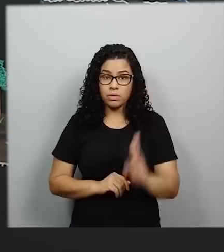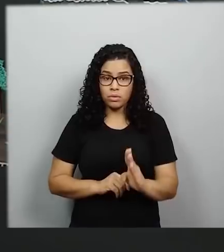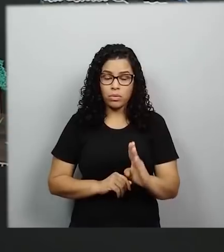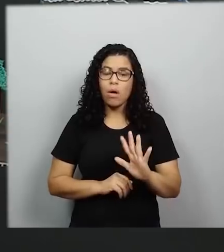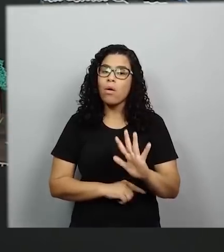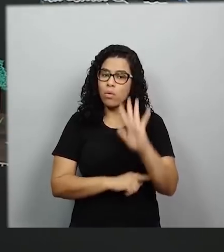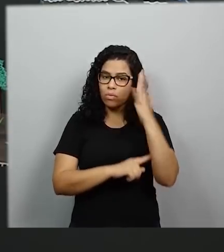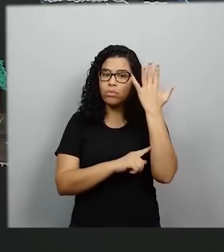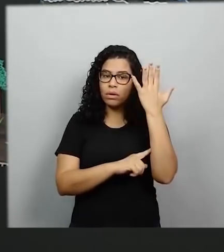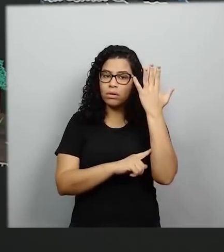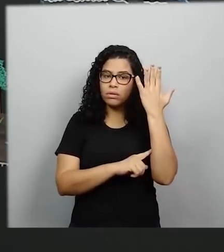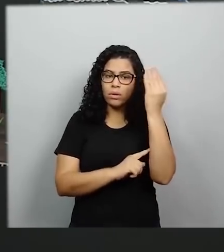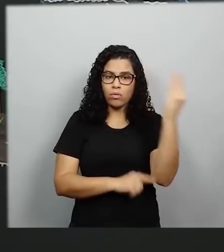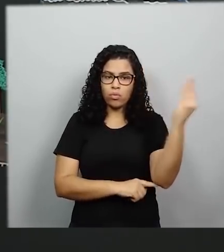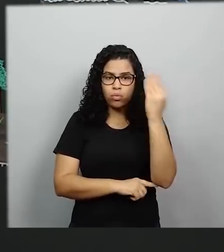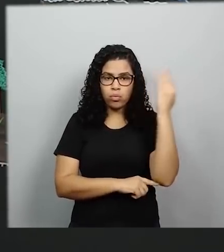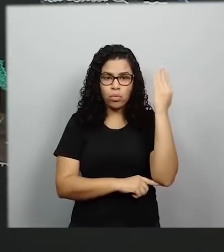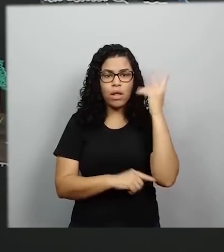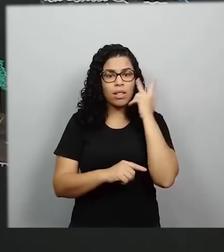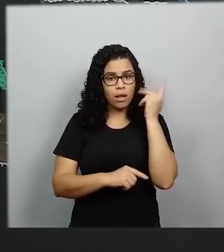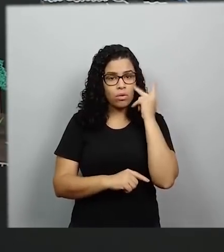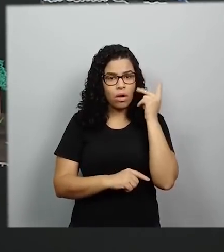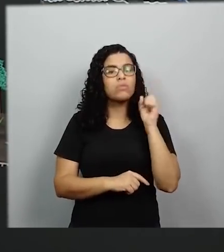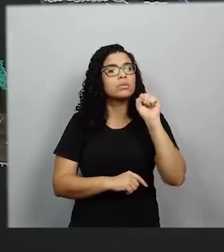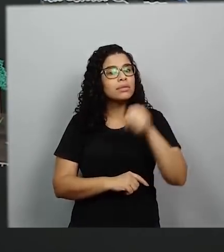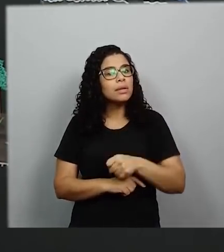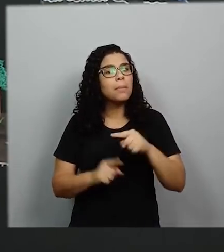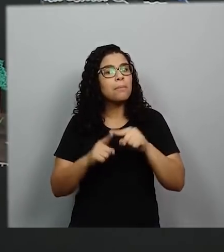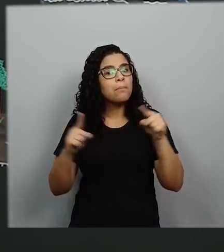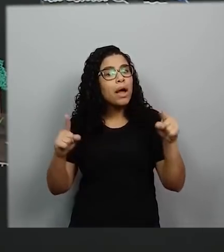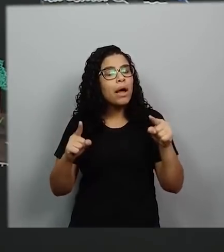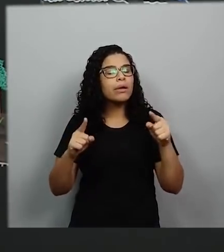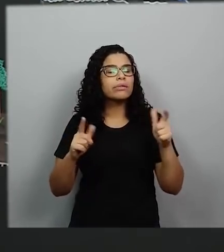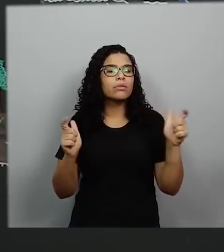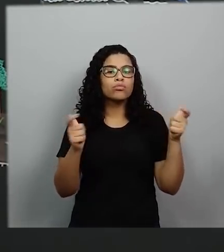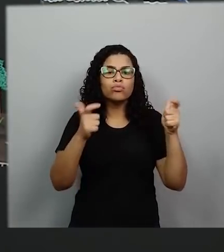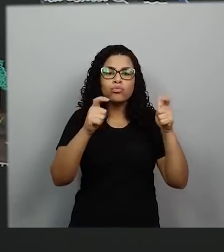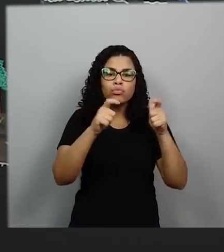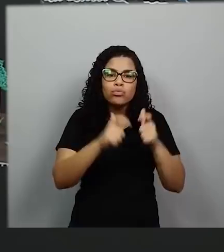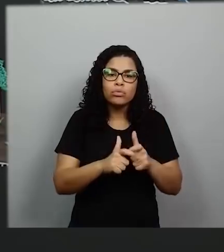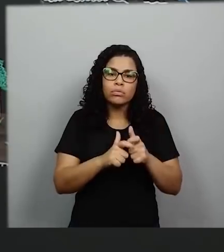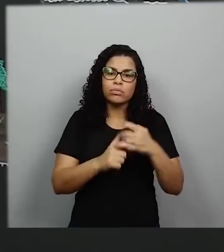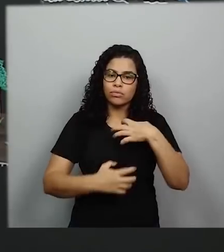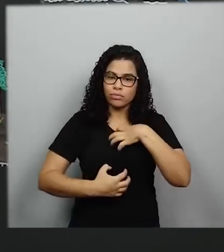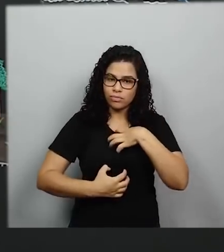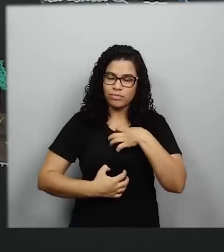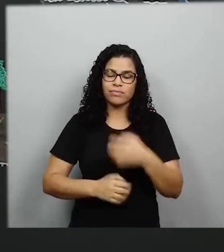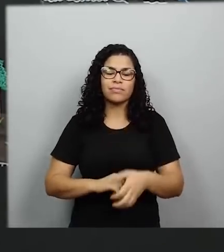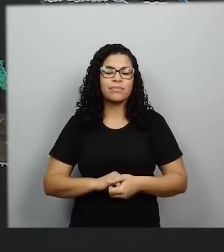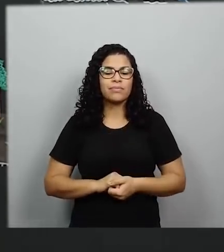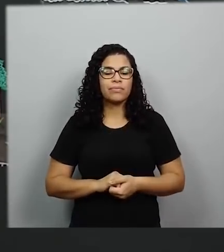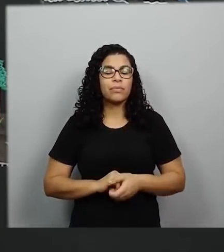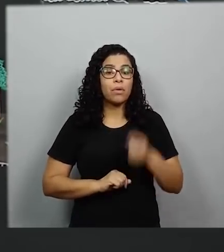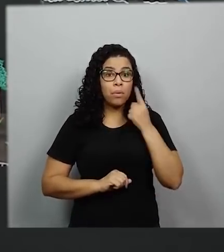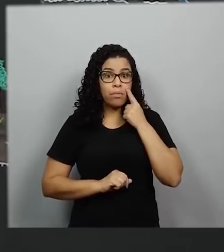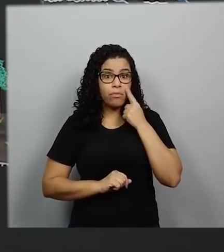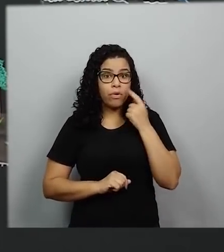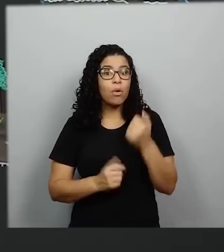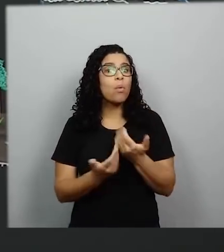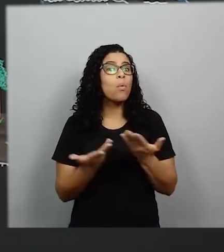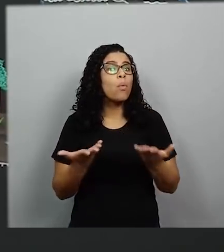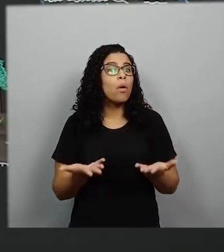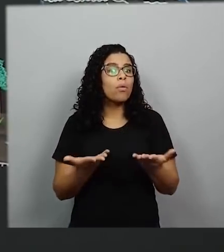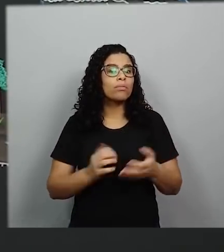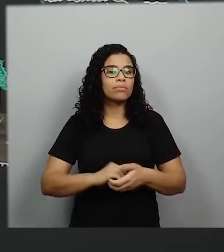desses fenômenos naturais? Sim, mas muitos desses com uma intensidade bem menor. Vamos ver quais são eles? Se você dá uma olhada aqui,